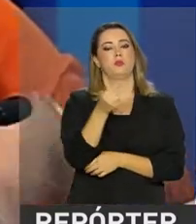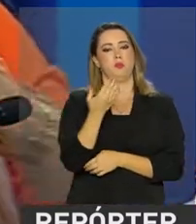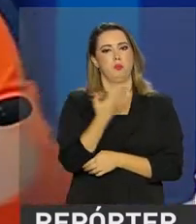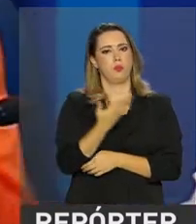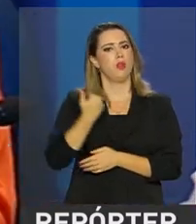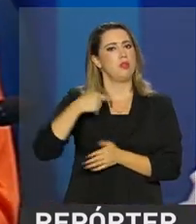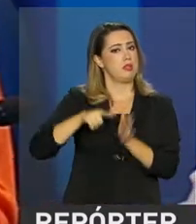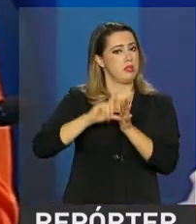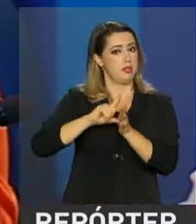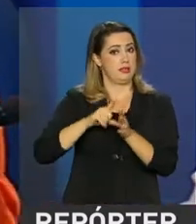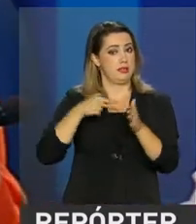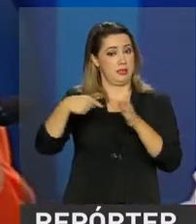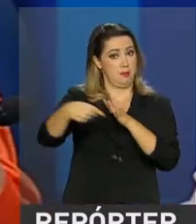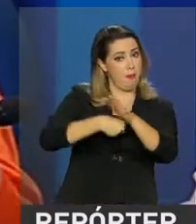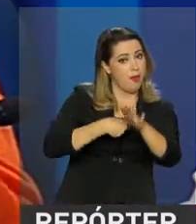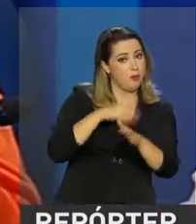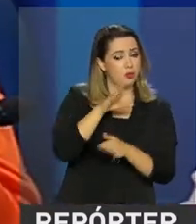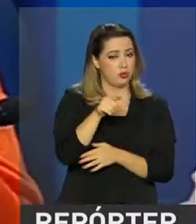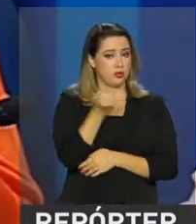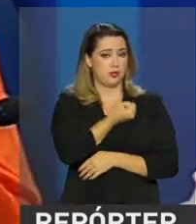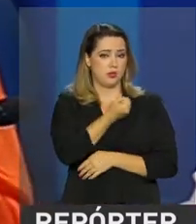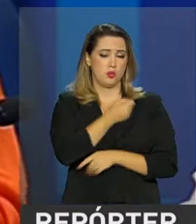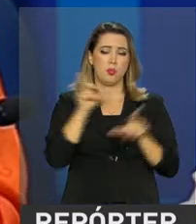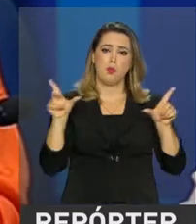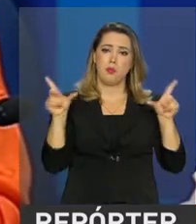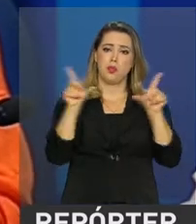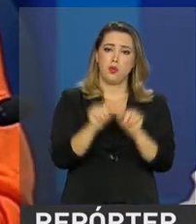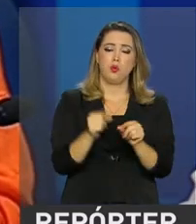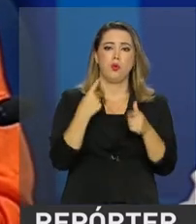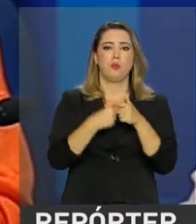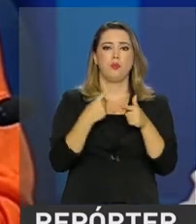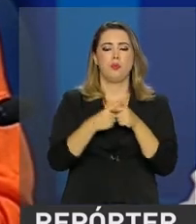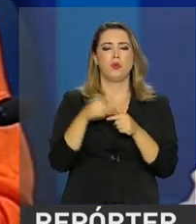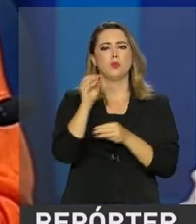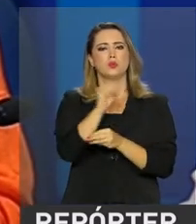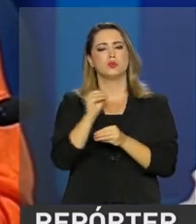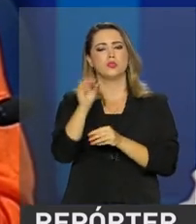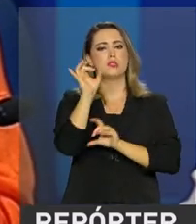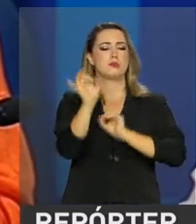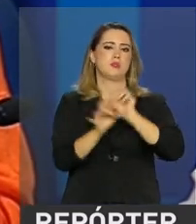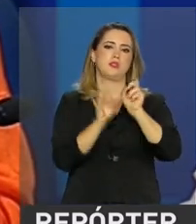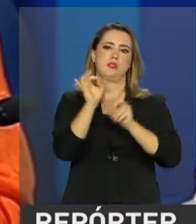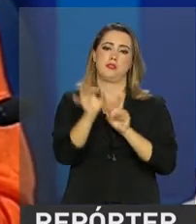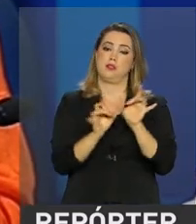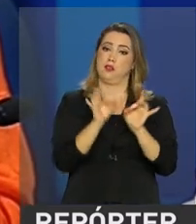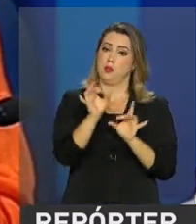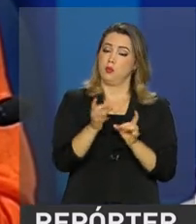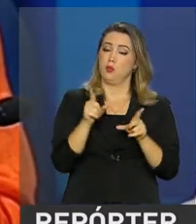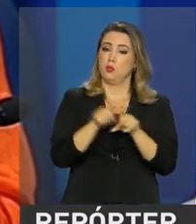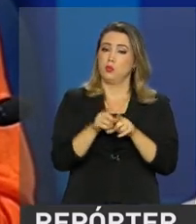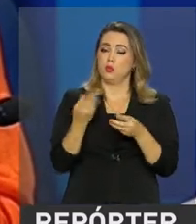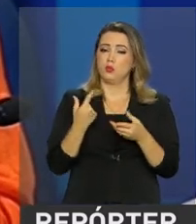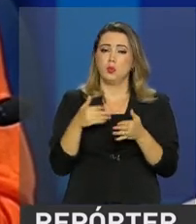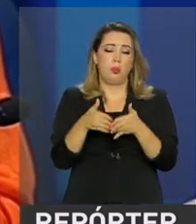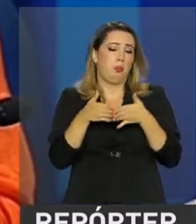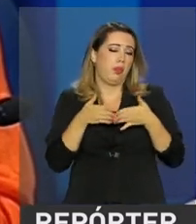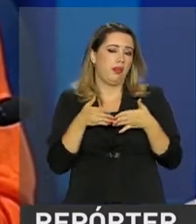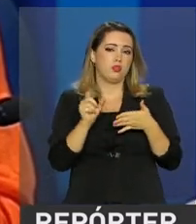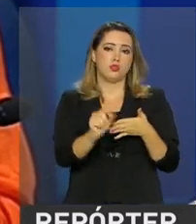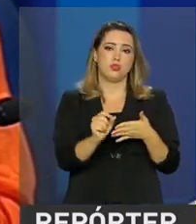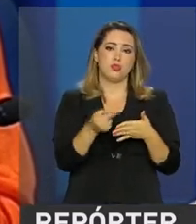48.541. E antes que me perguntem, esse número é menor porque muitos atendimentos especializados ou específicos não